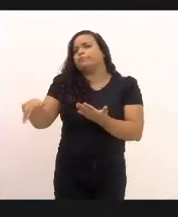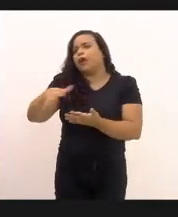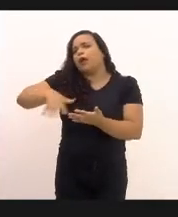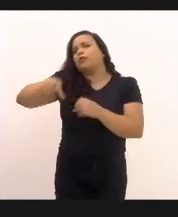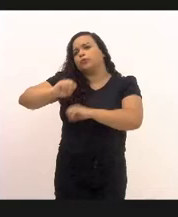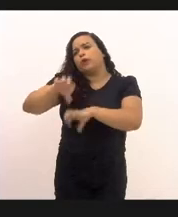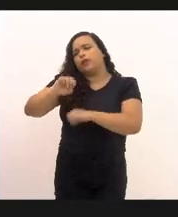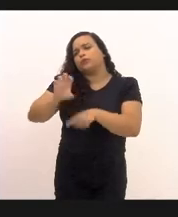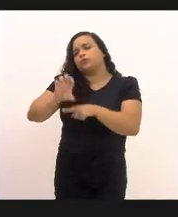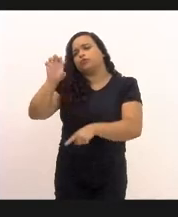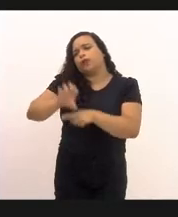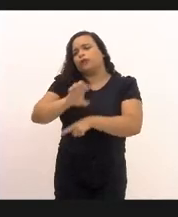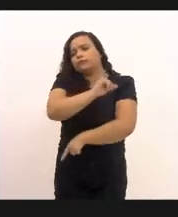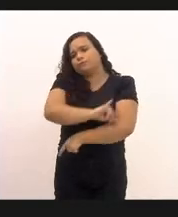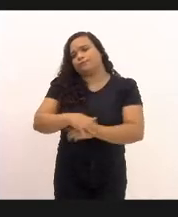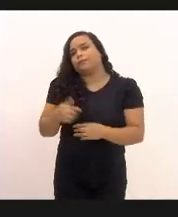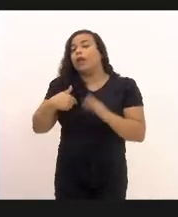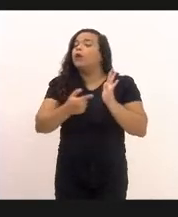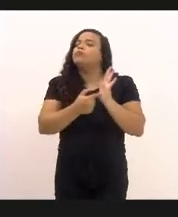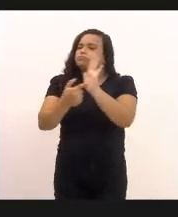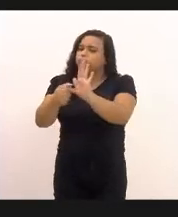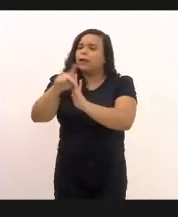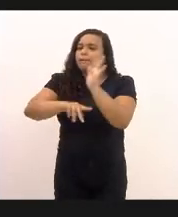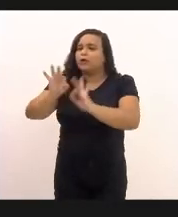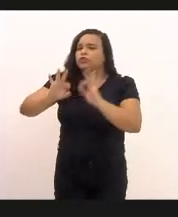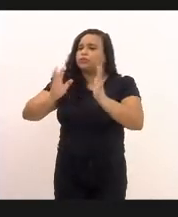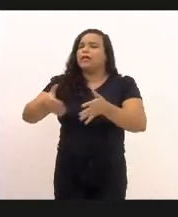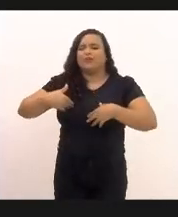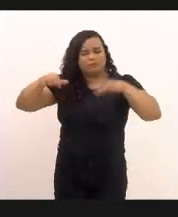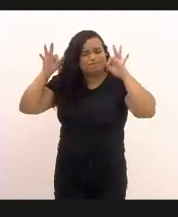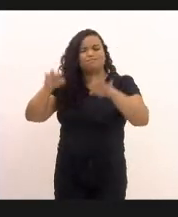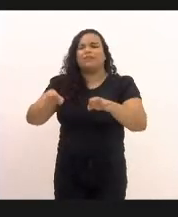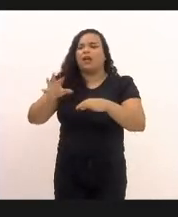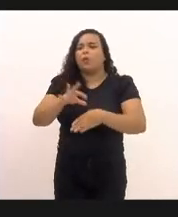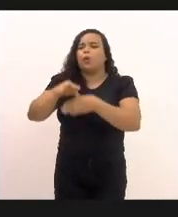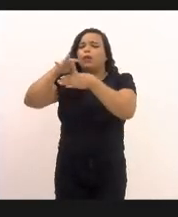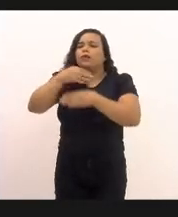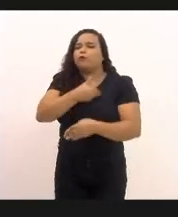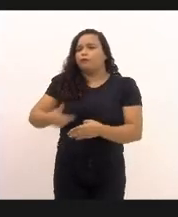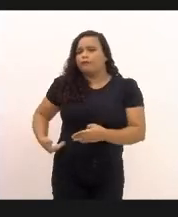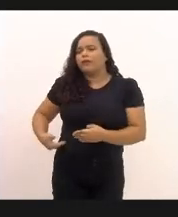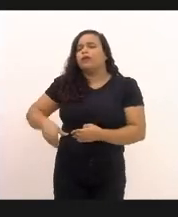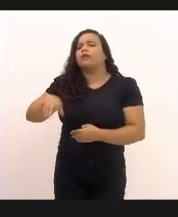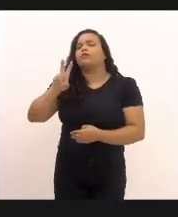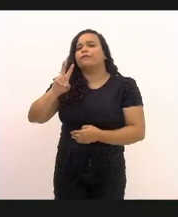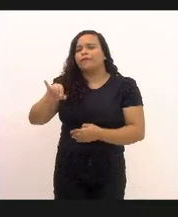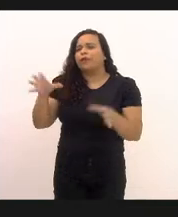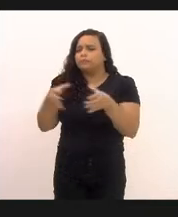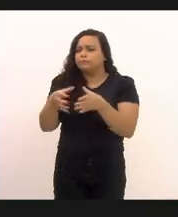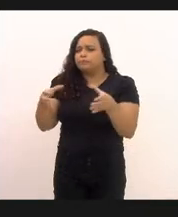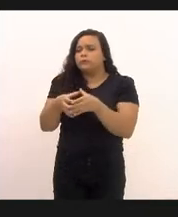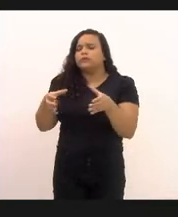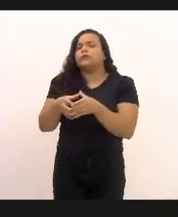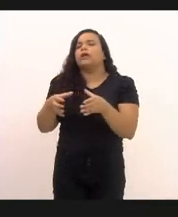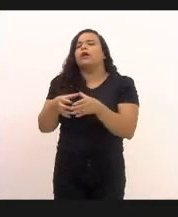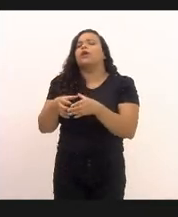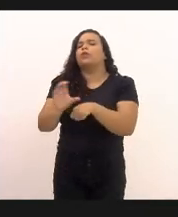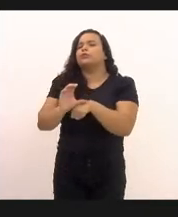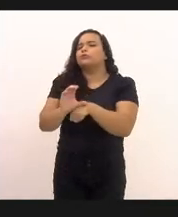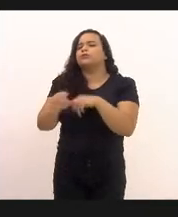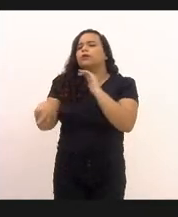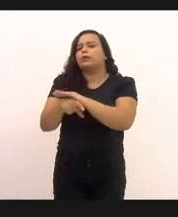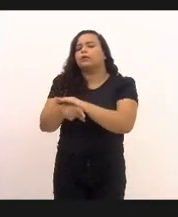educação do nosso Estado. Então, apresentei esse projeto, tenho certeza que o líder de governo, através da Comissão de Constituição e Justiça, junto com a sua